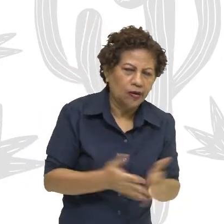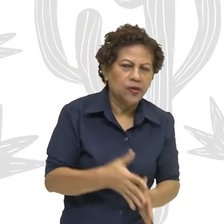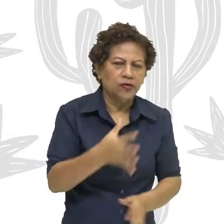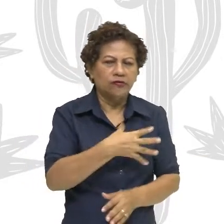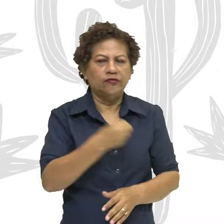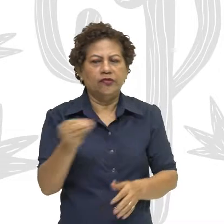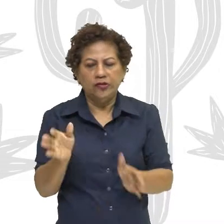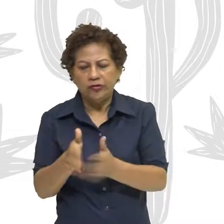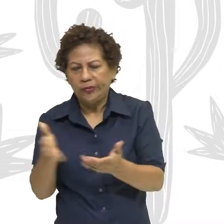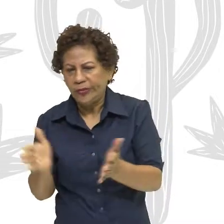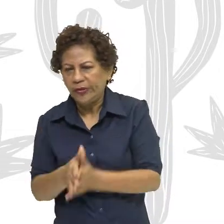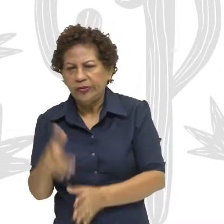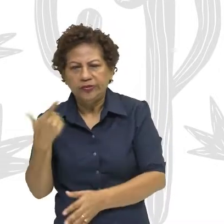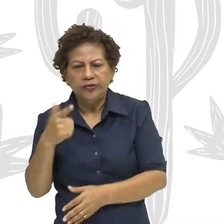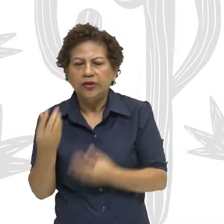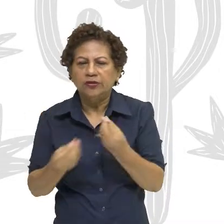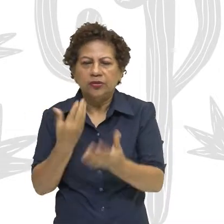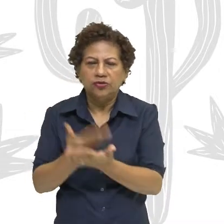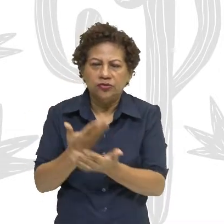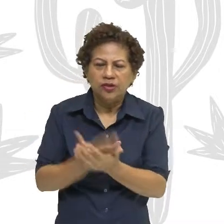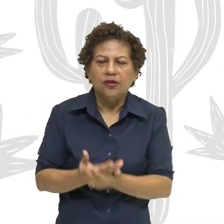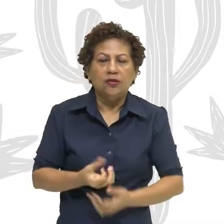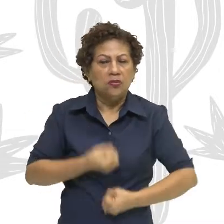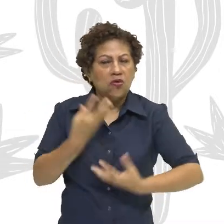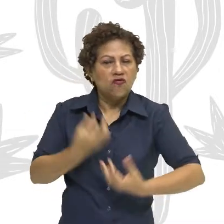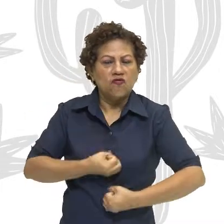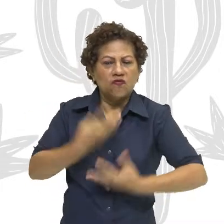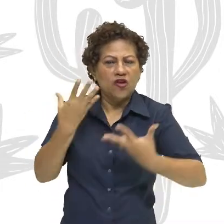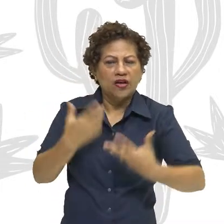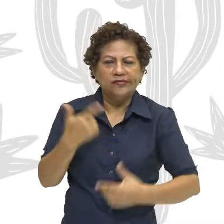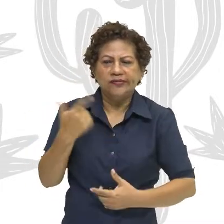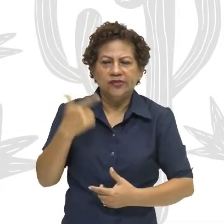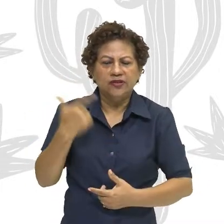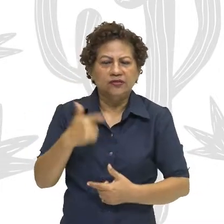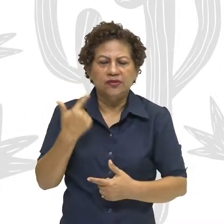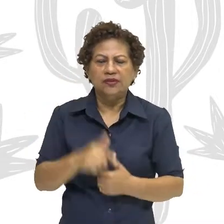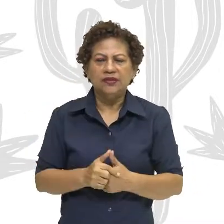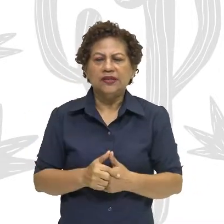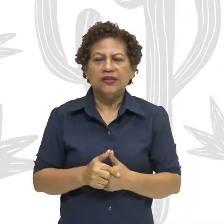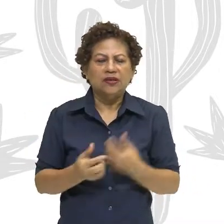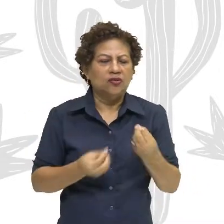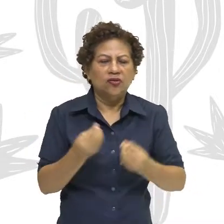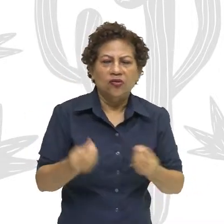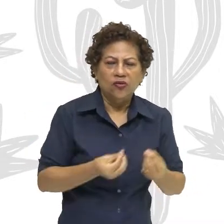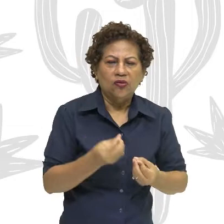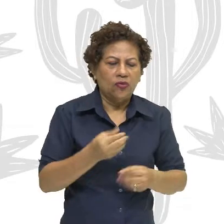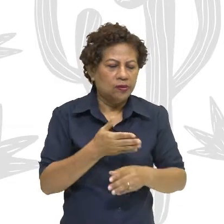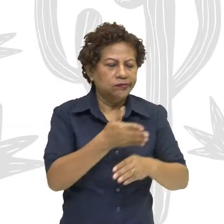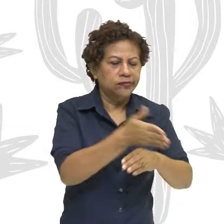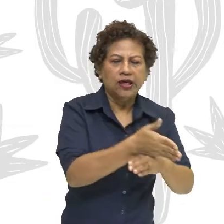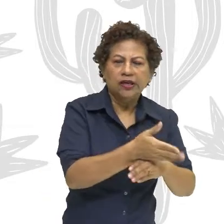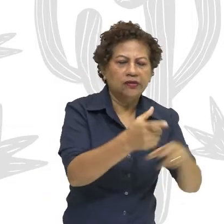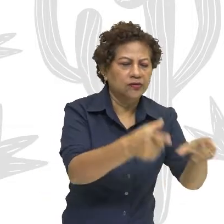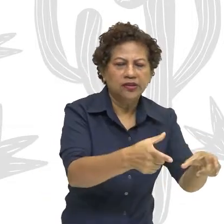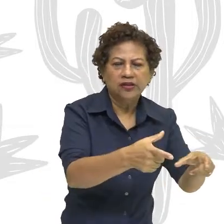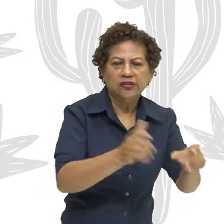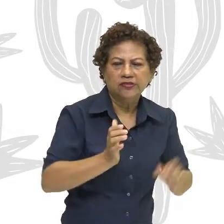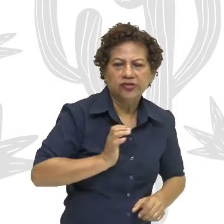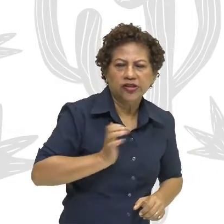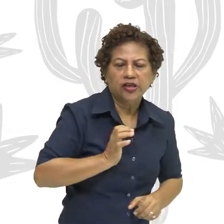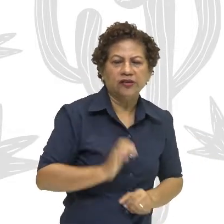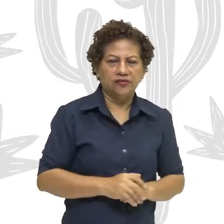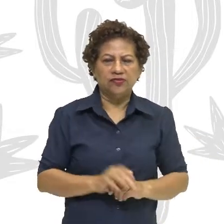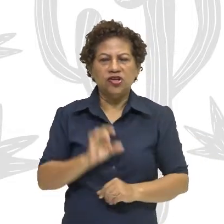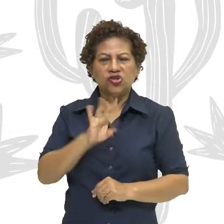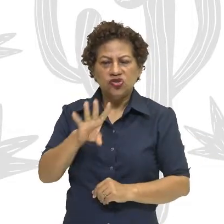estudar. Meu verso rasteiro, singelo e sem graça, não entra na praça, no rico salão. Meu verso só entra no